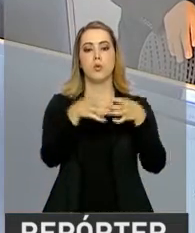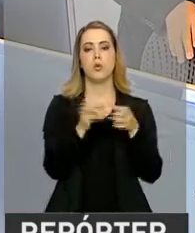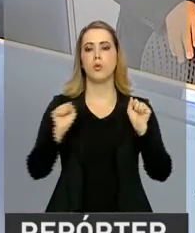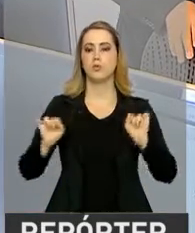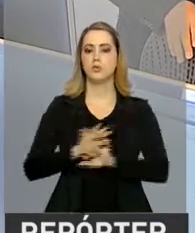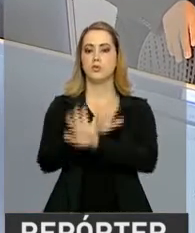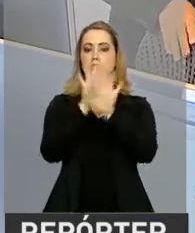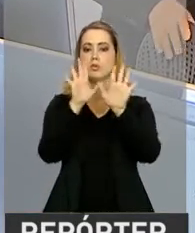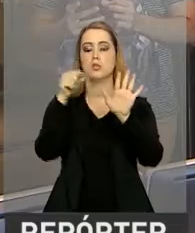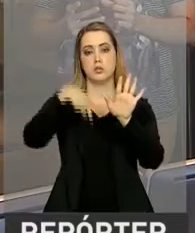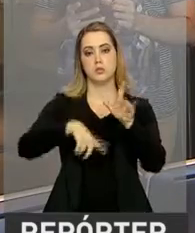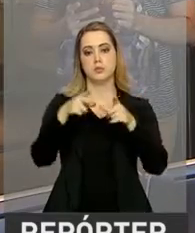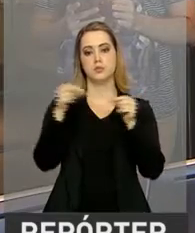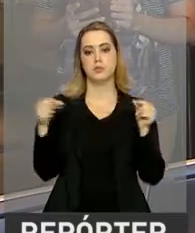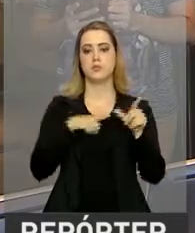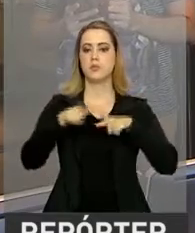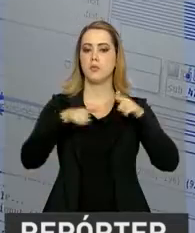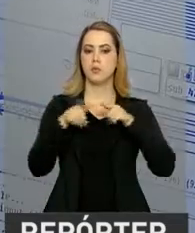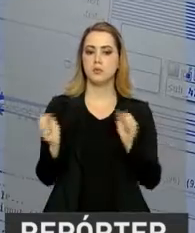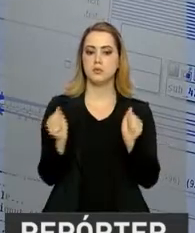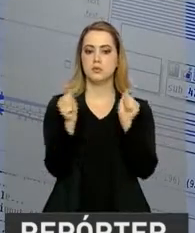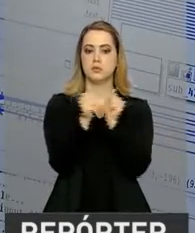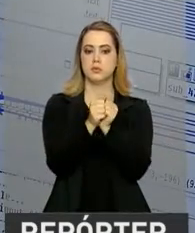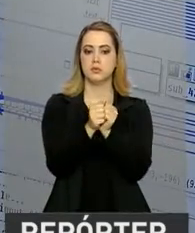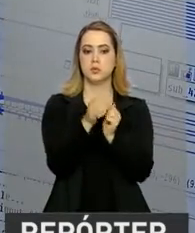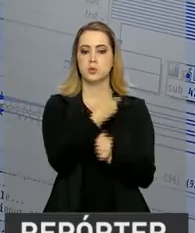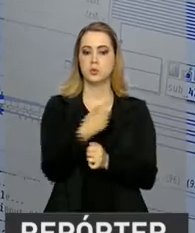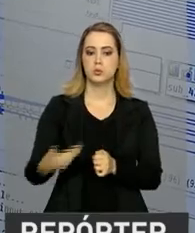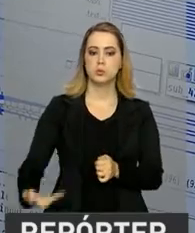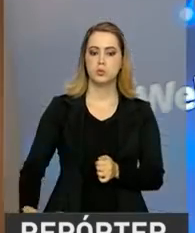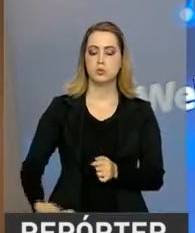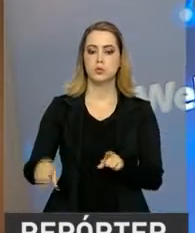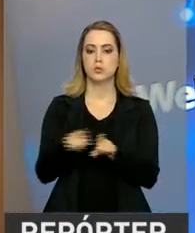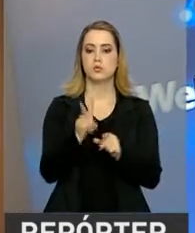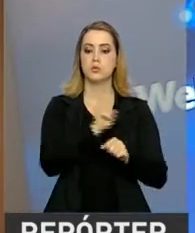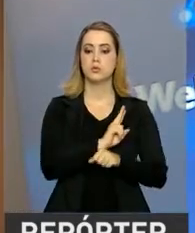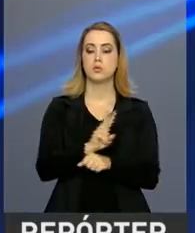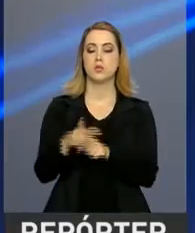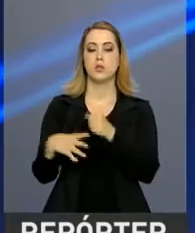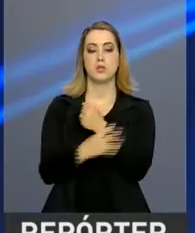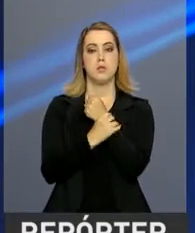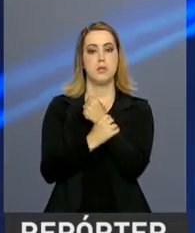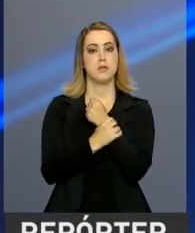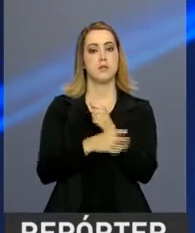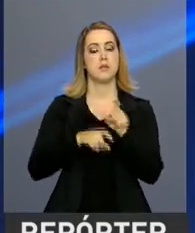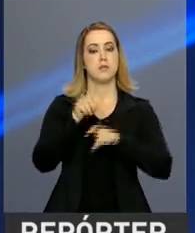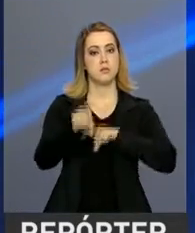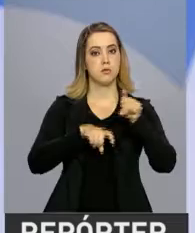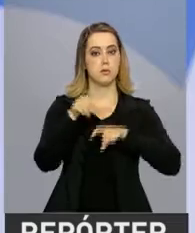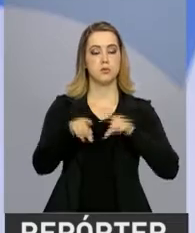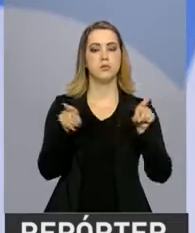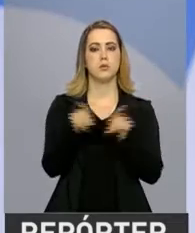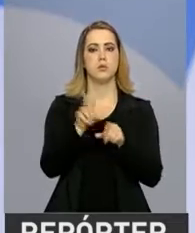Transparência, inaugurado em Brasília, é para trabalhar em conjunto com os setores públicos na garantia da segurança digital e da proteção aos